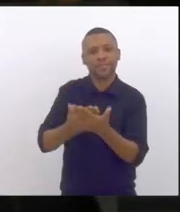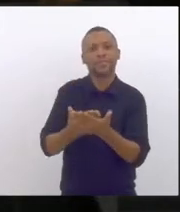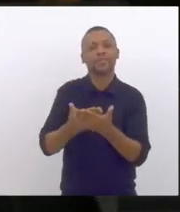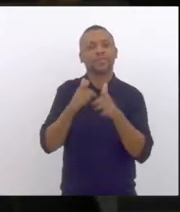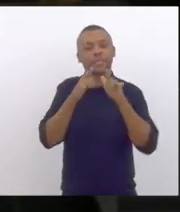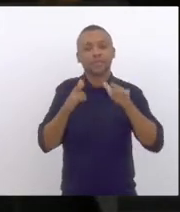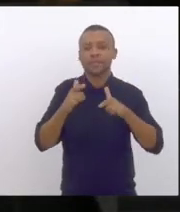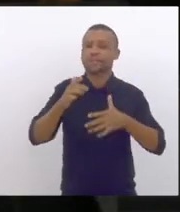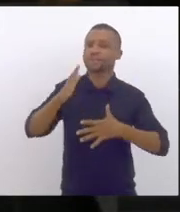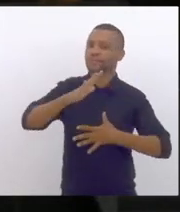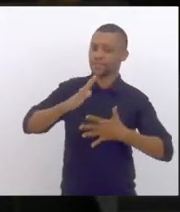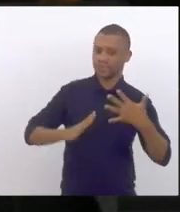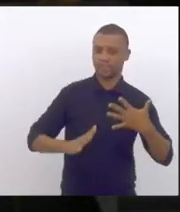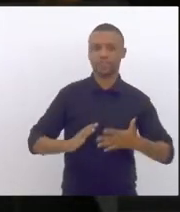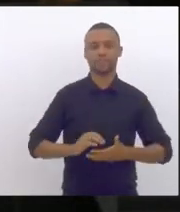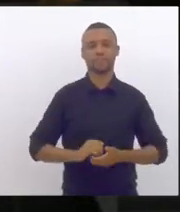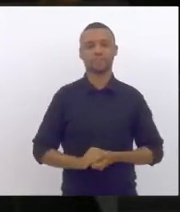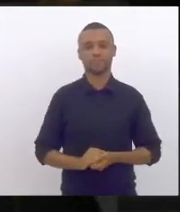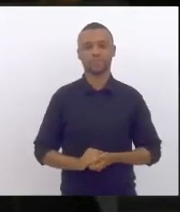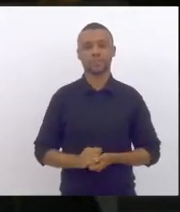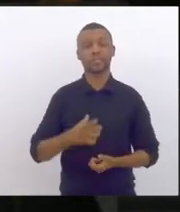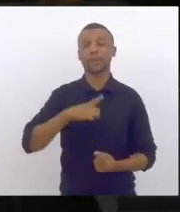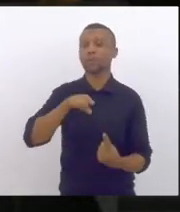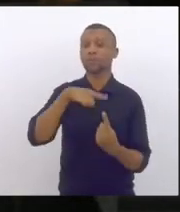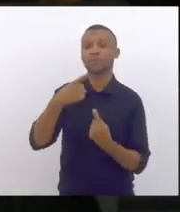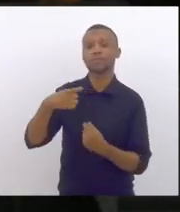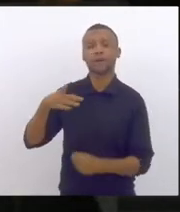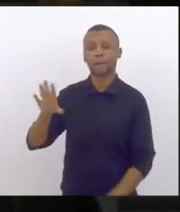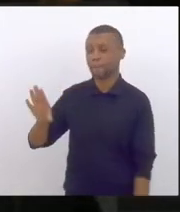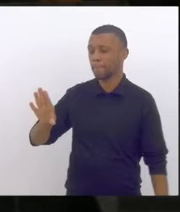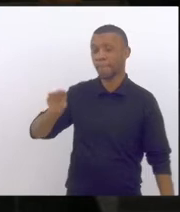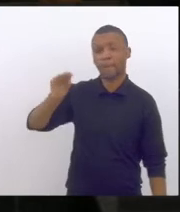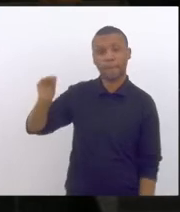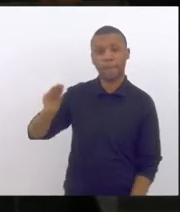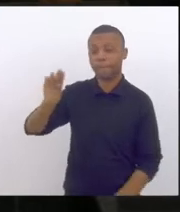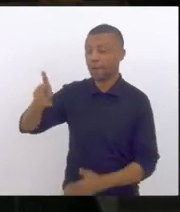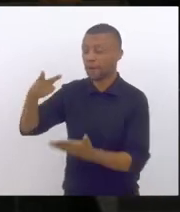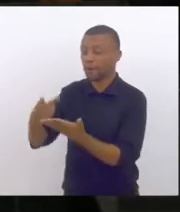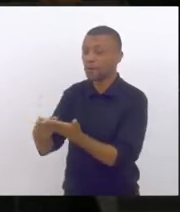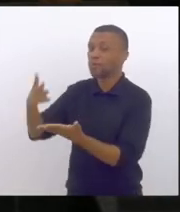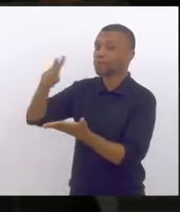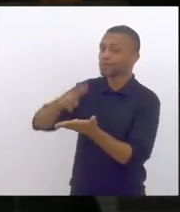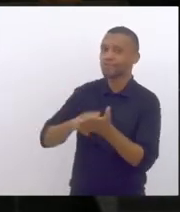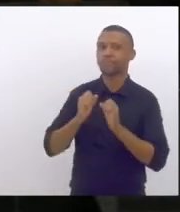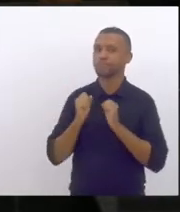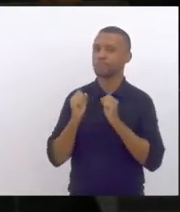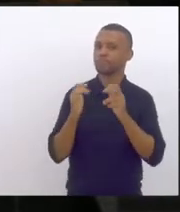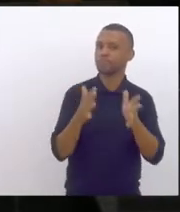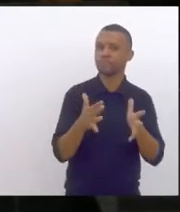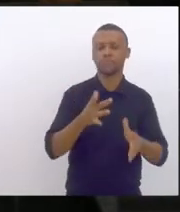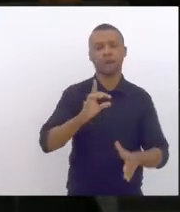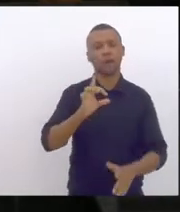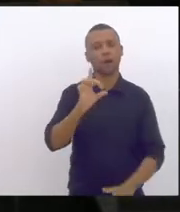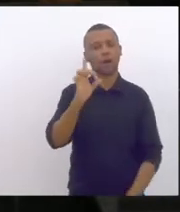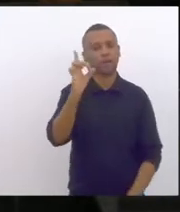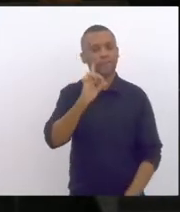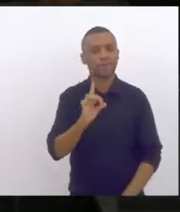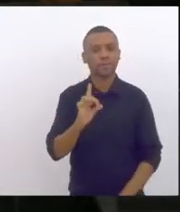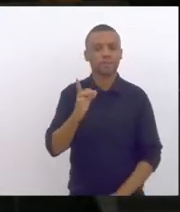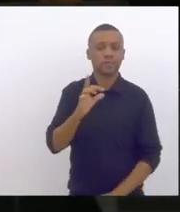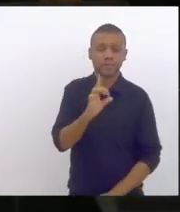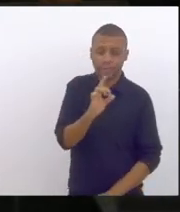linguagem de libras que leva a nossa voz aos deficientes auditivos